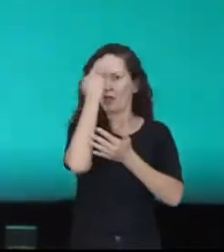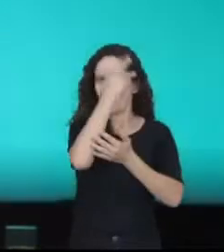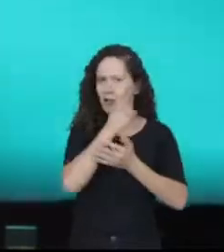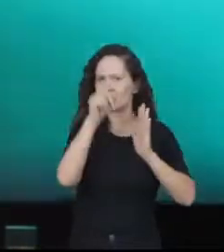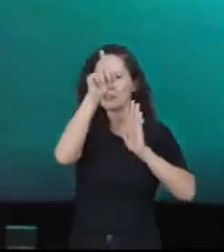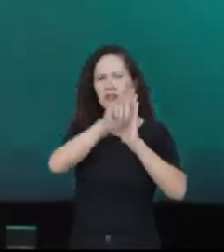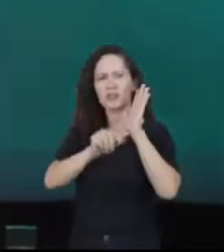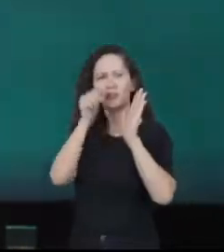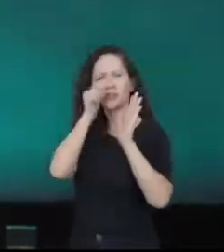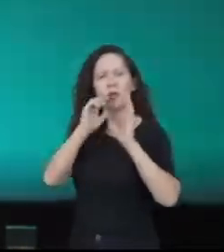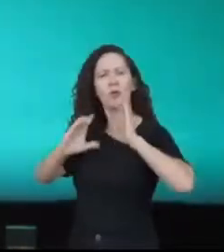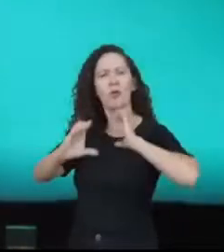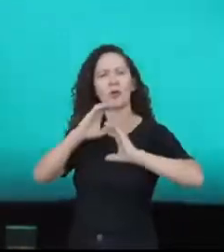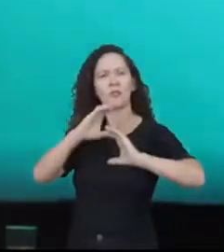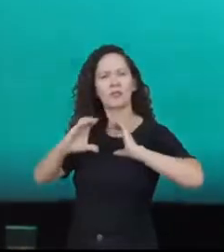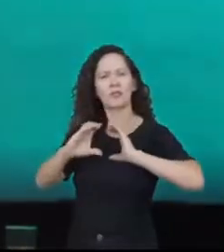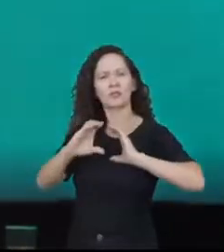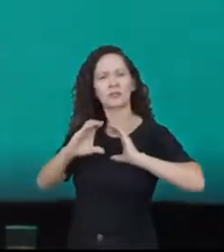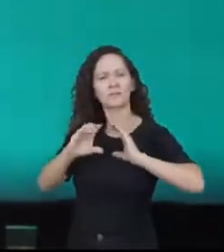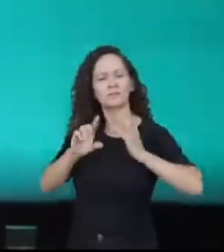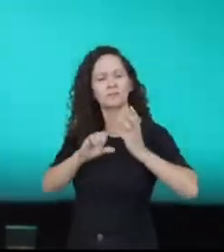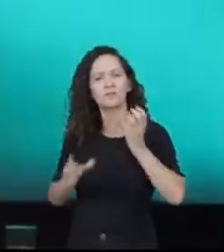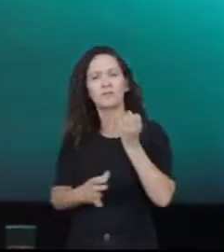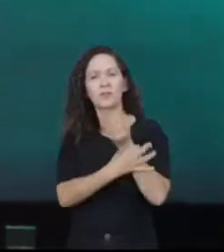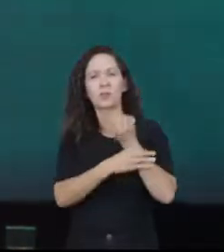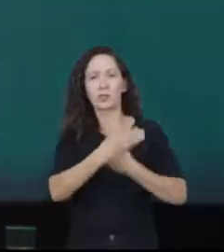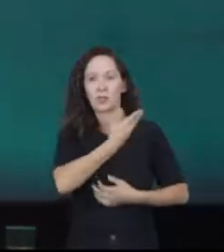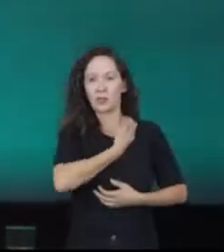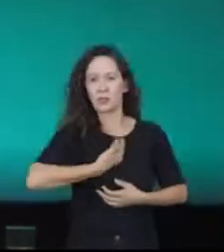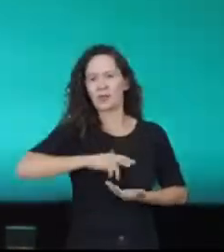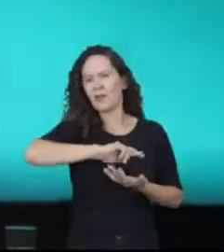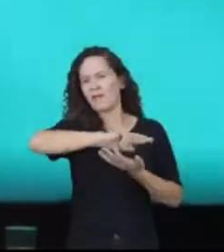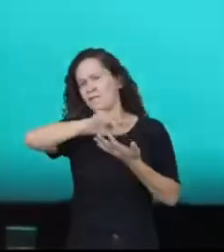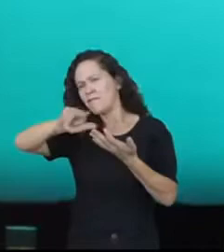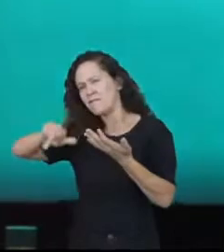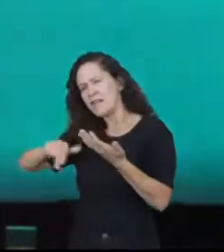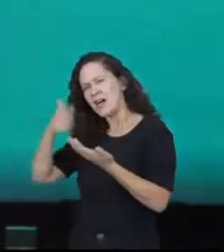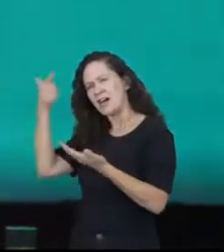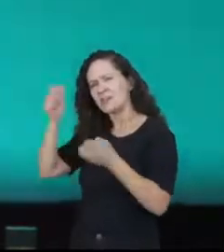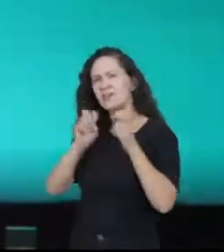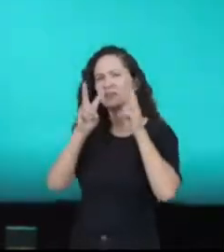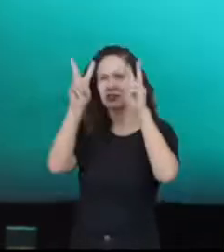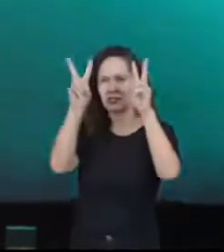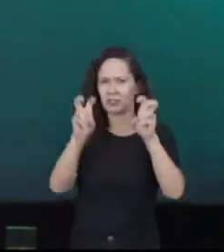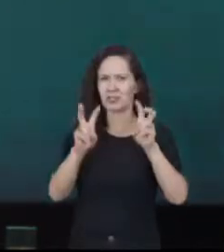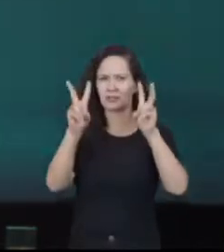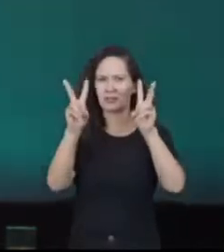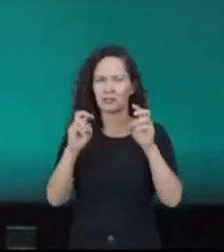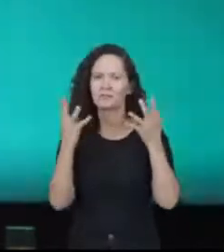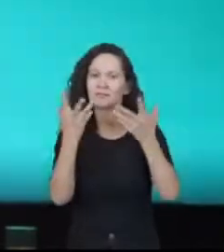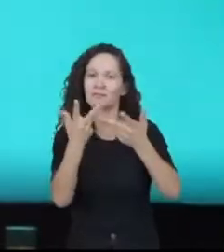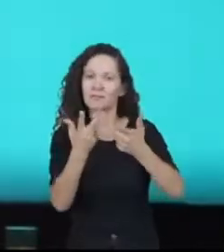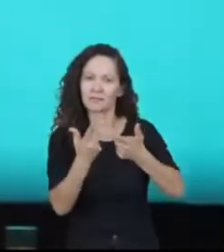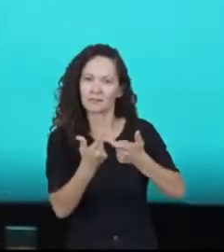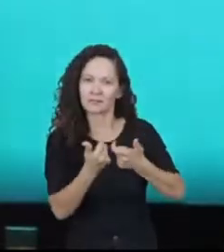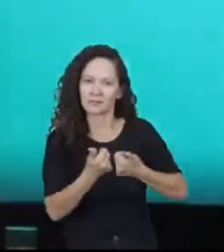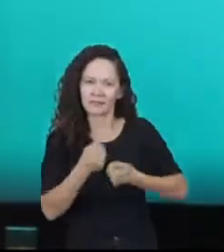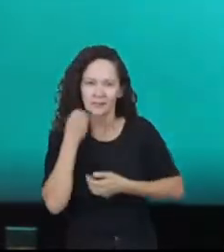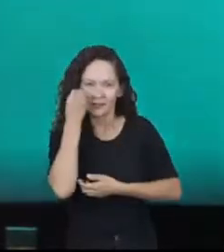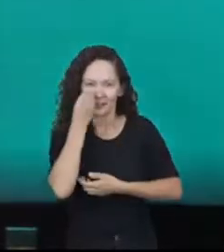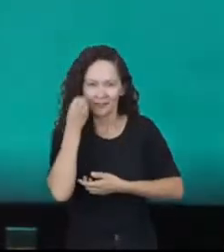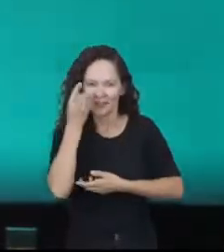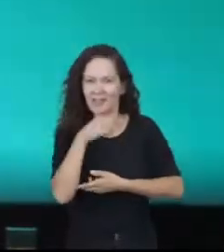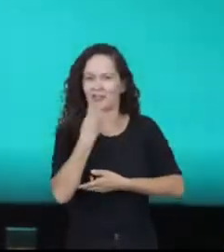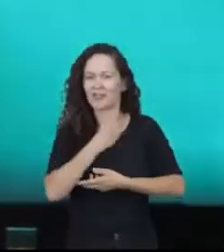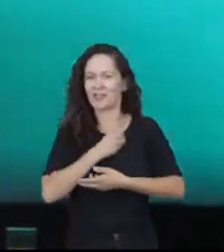comunicação, segurança pública e tantos outros. Desta extraordinária experiência democrática e